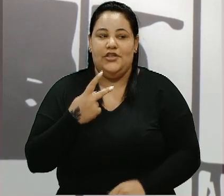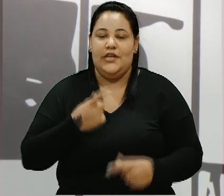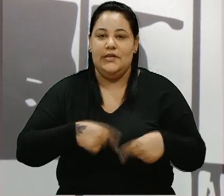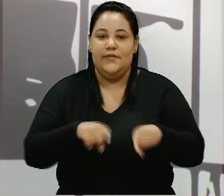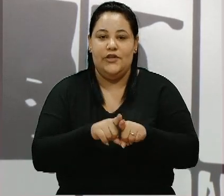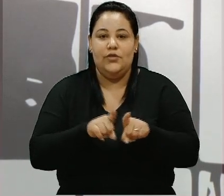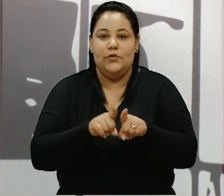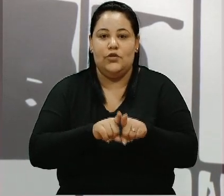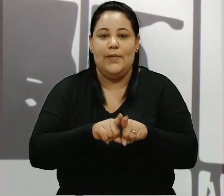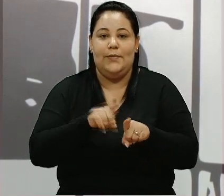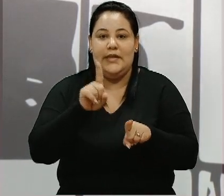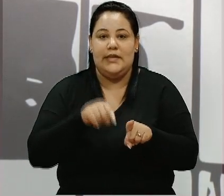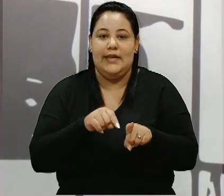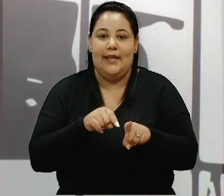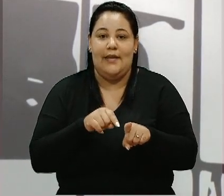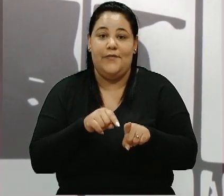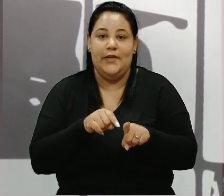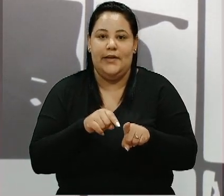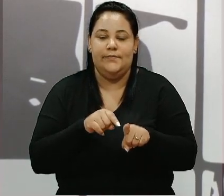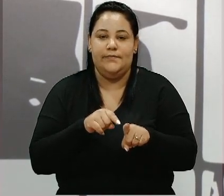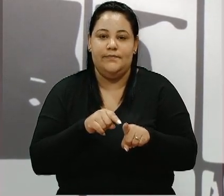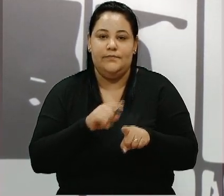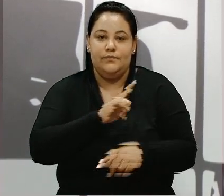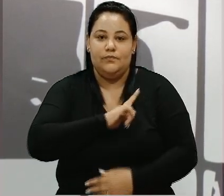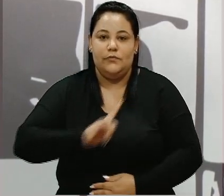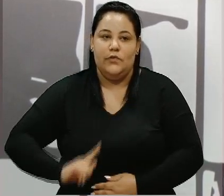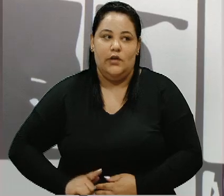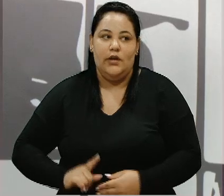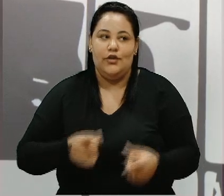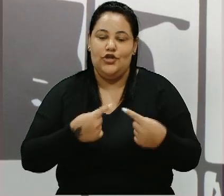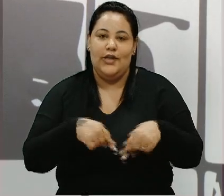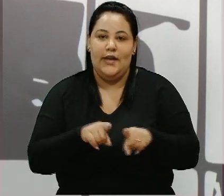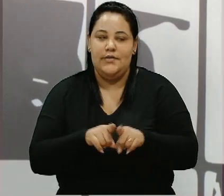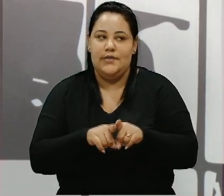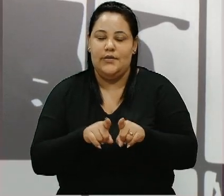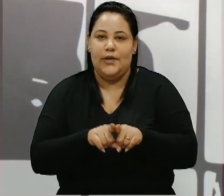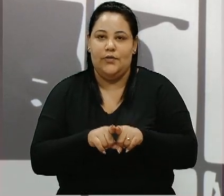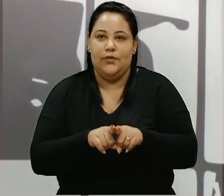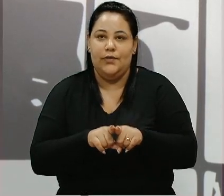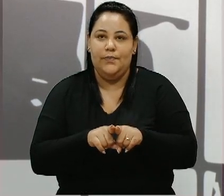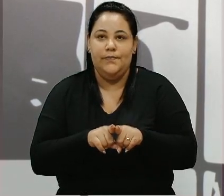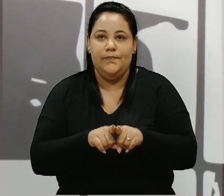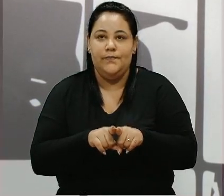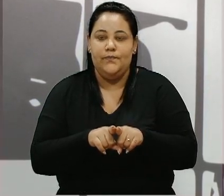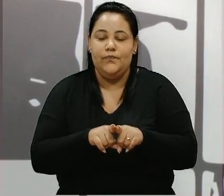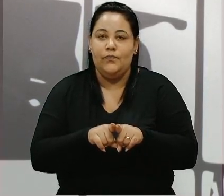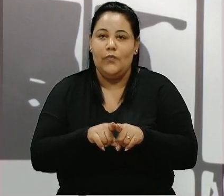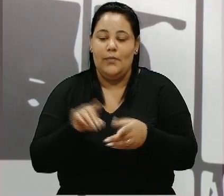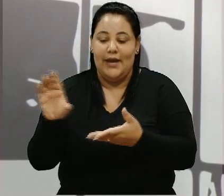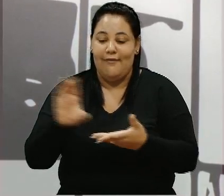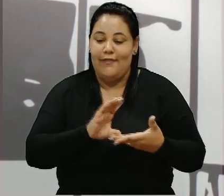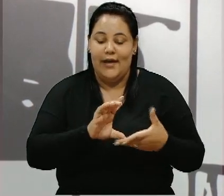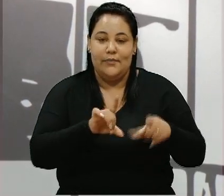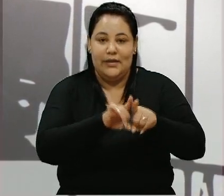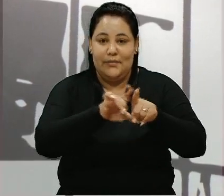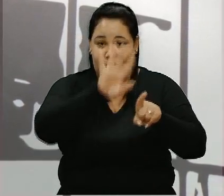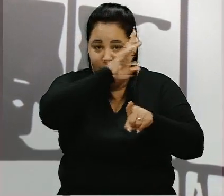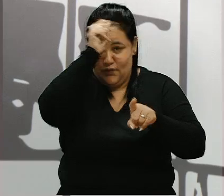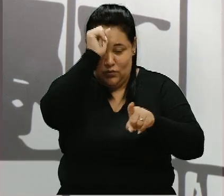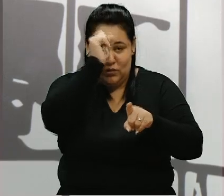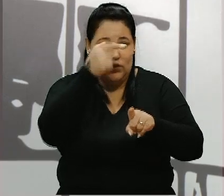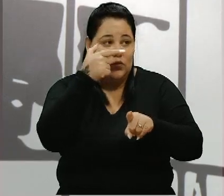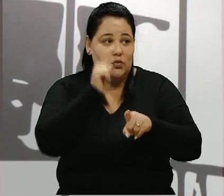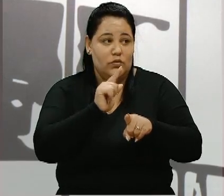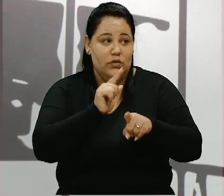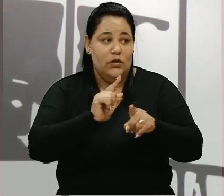de agilidade por parte do poder público, da prefeitura, para que esses recursos sejam